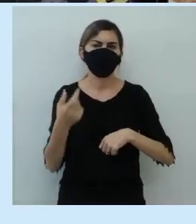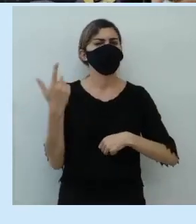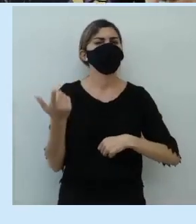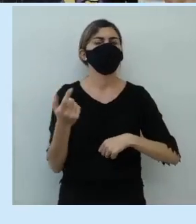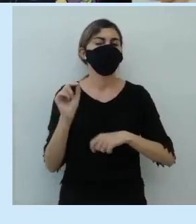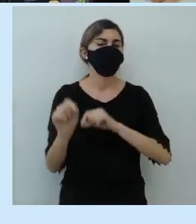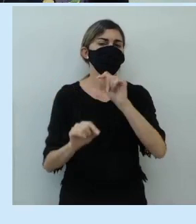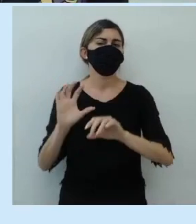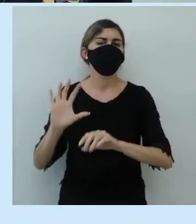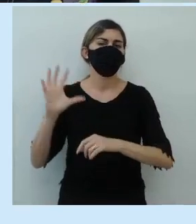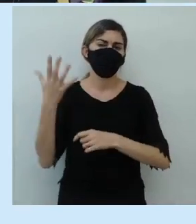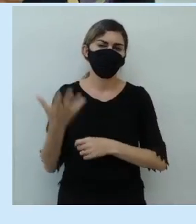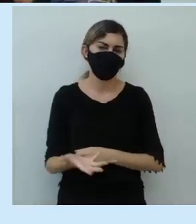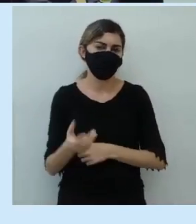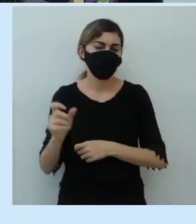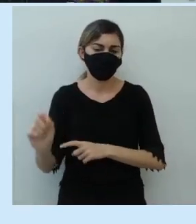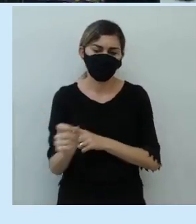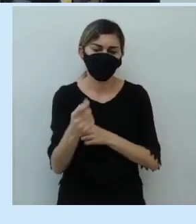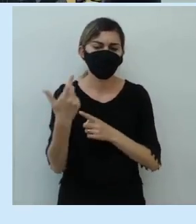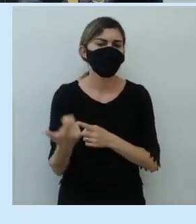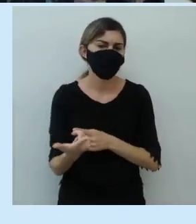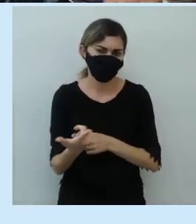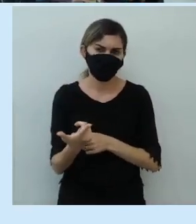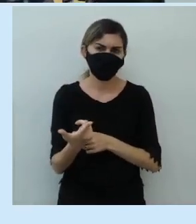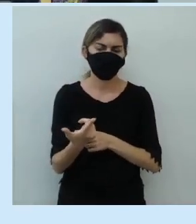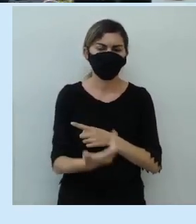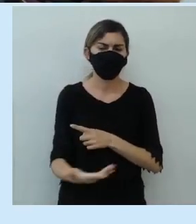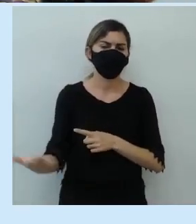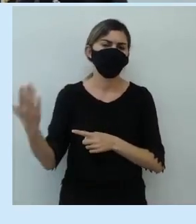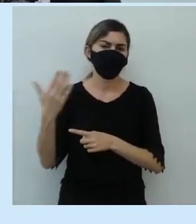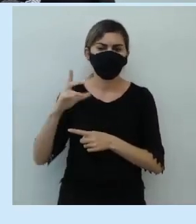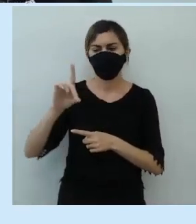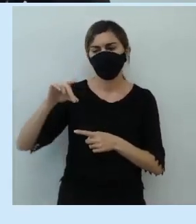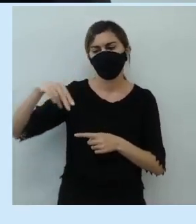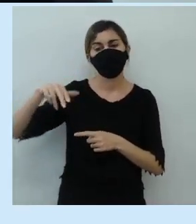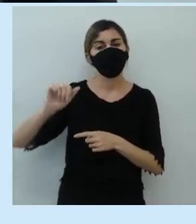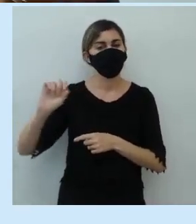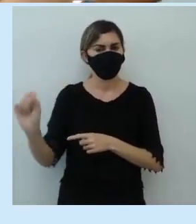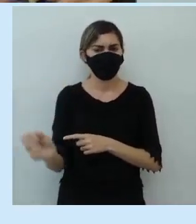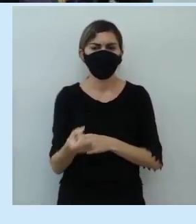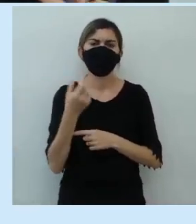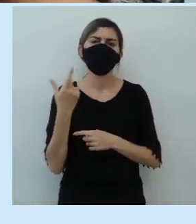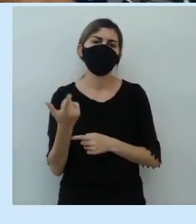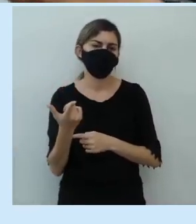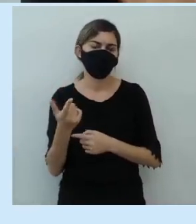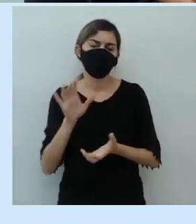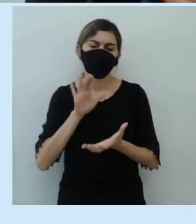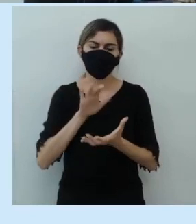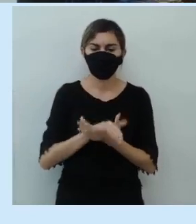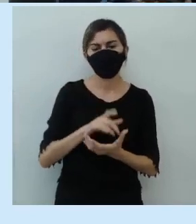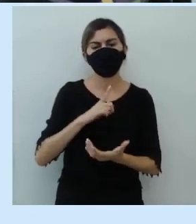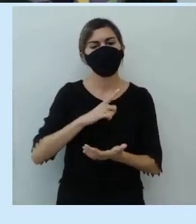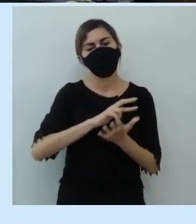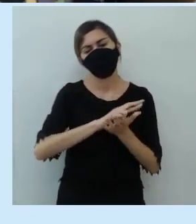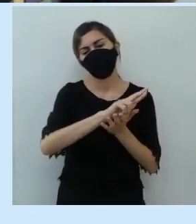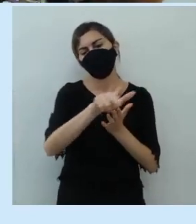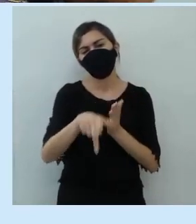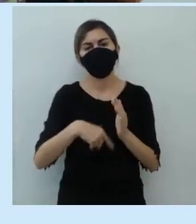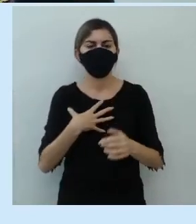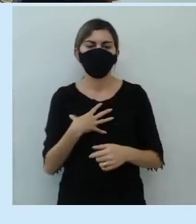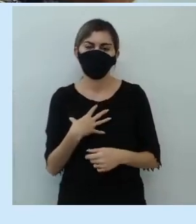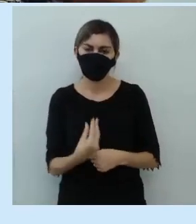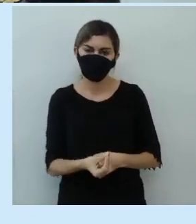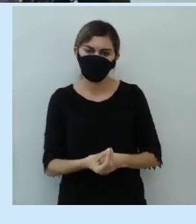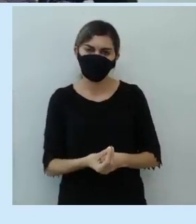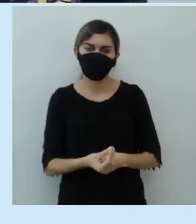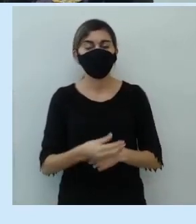o que aconteceria? Quer dizer, se o Sol se casasse, casaria com a Dona Sol. No casamento teria vários filhinhos que